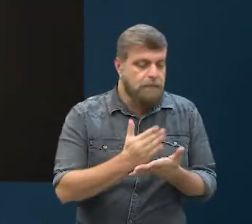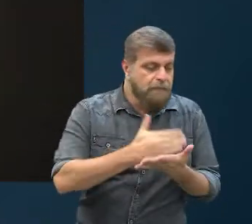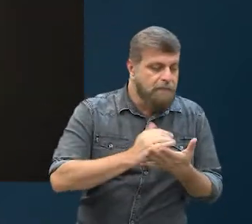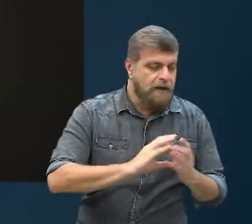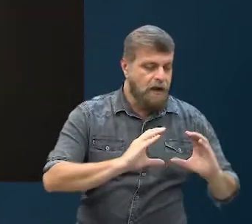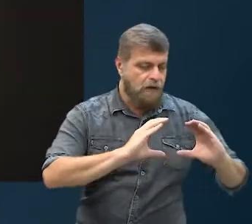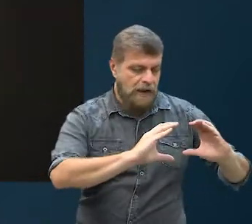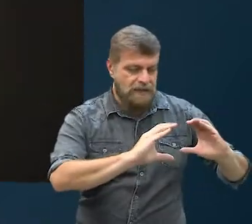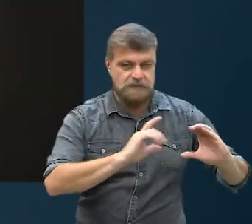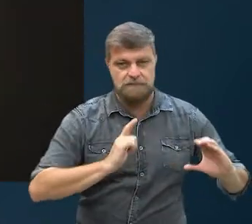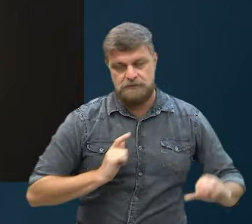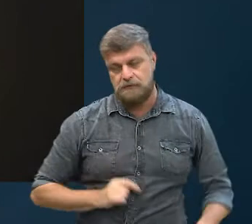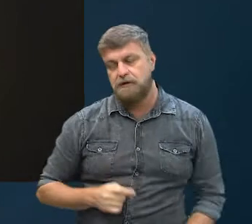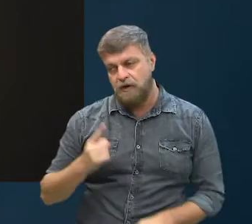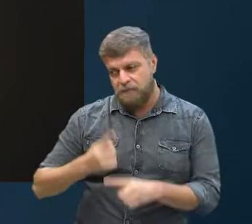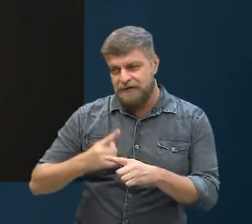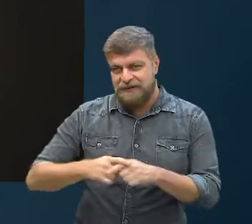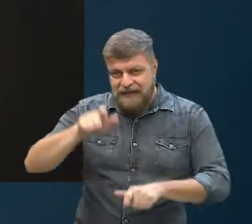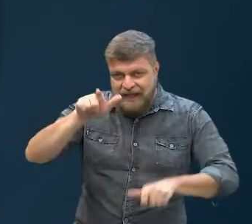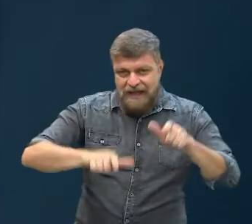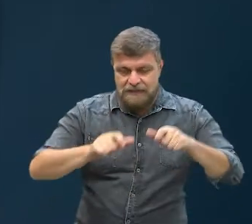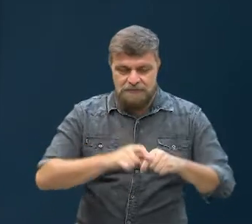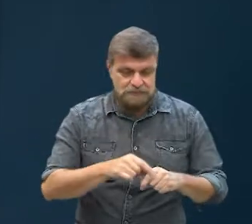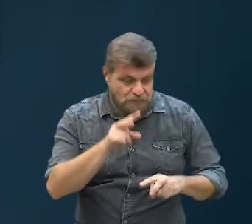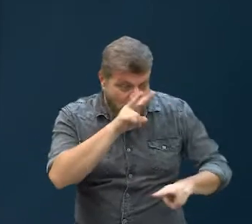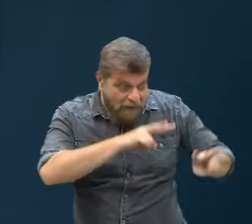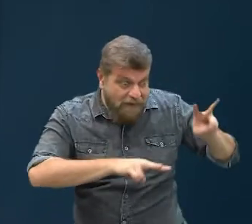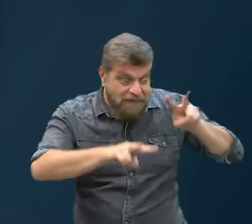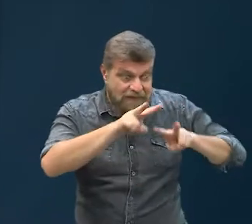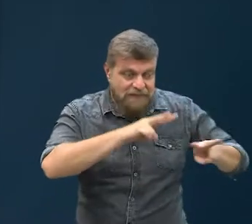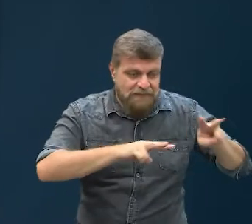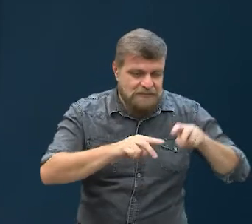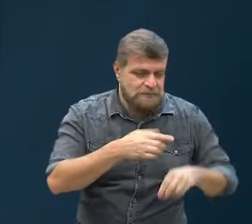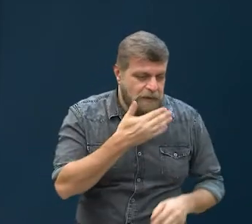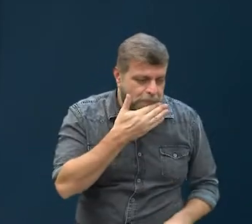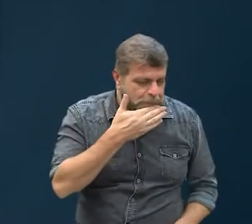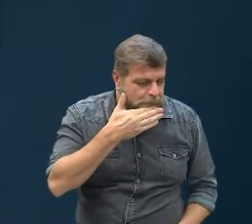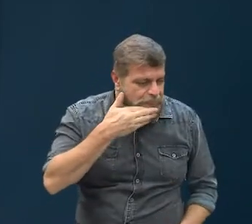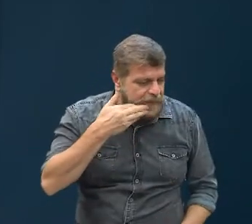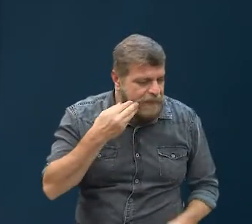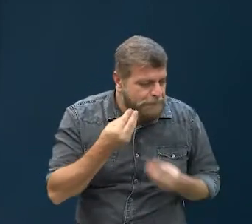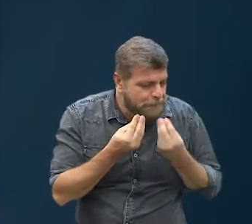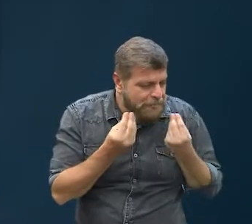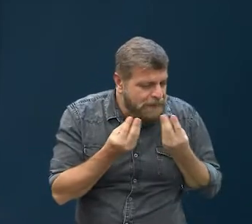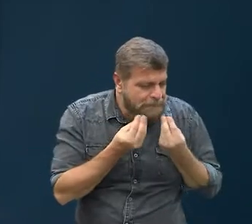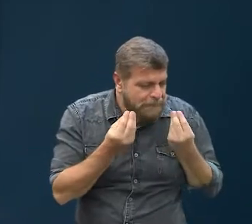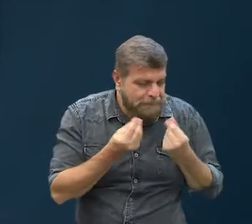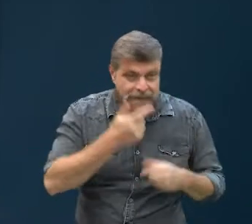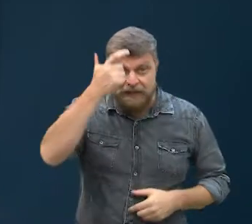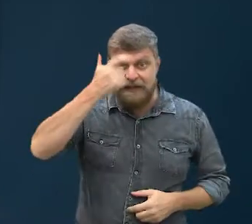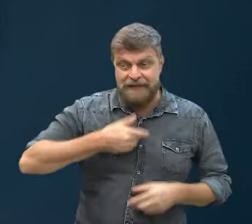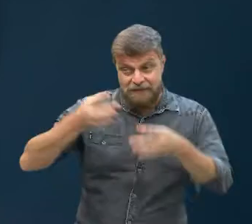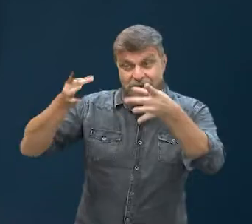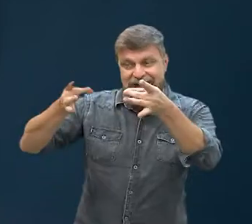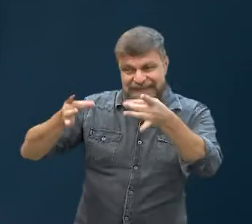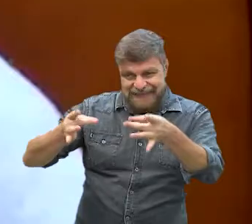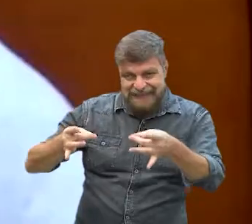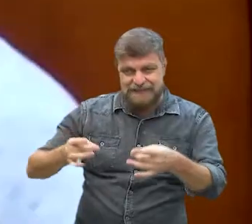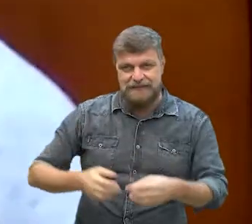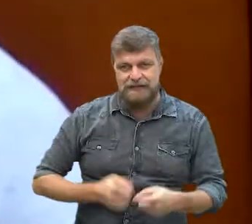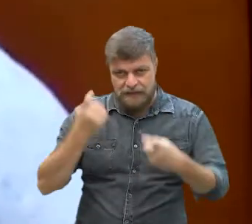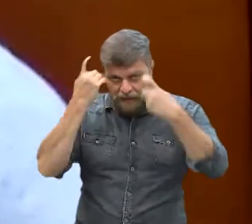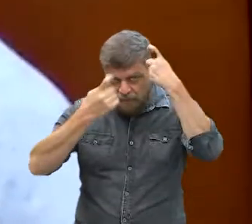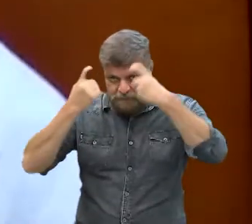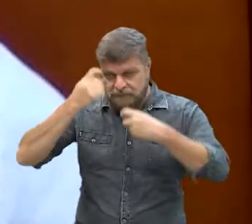estar a rúcula ali. Afinal de contas, as pessoas comem com os olhos, né? É o detalhe mínimo, assim, é o que me preocupa, absurdo, e é o que tem